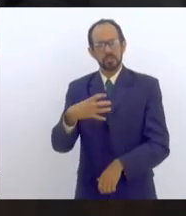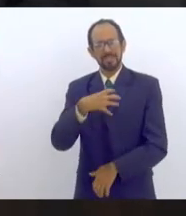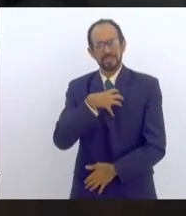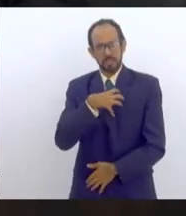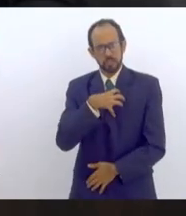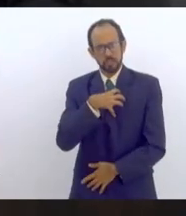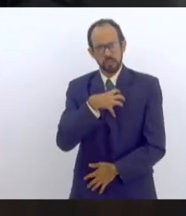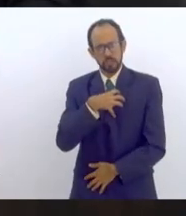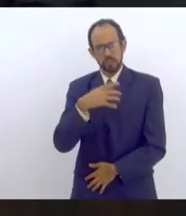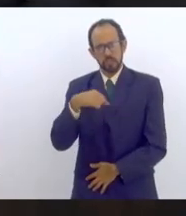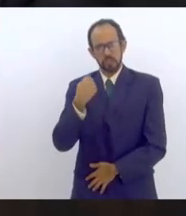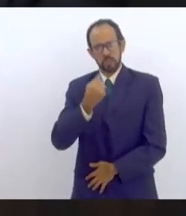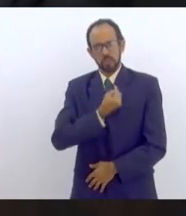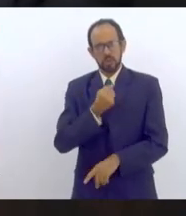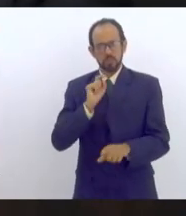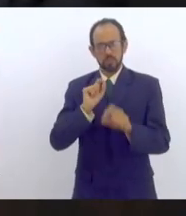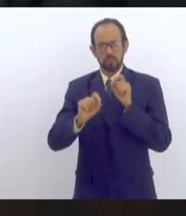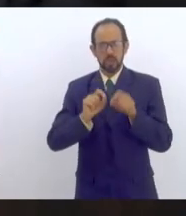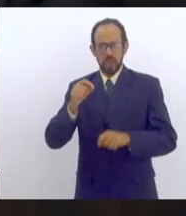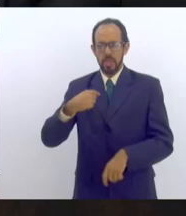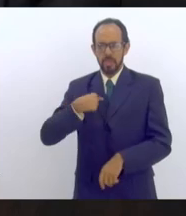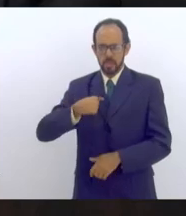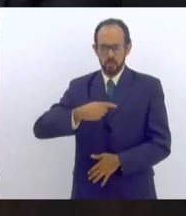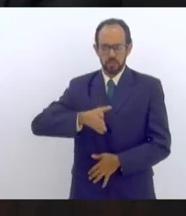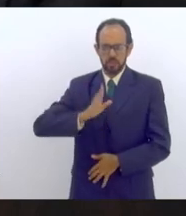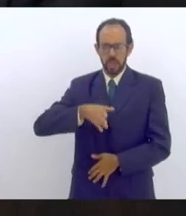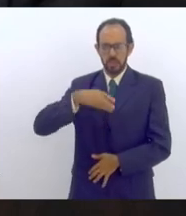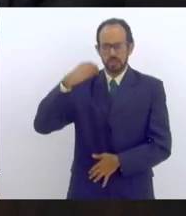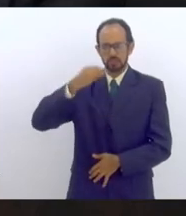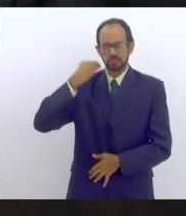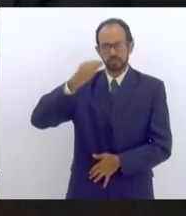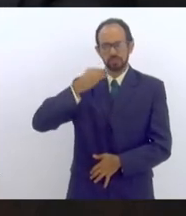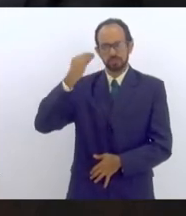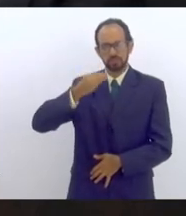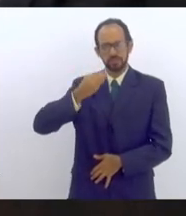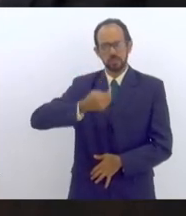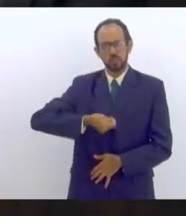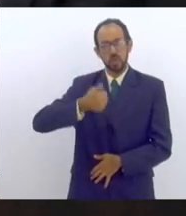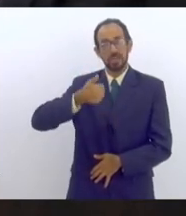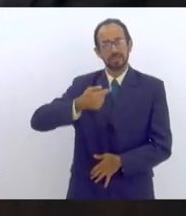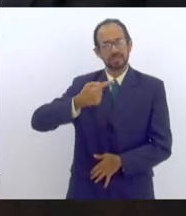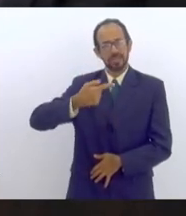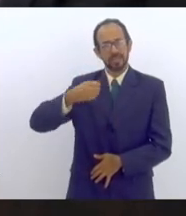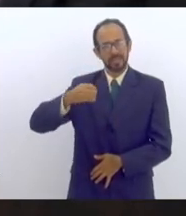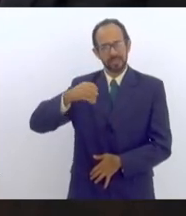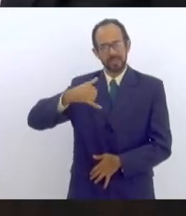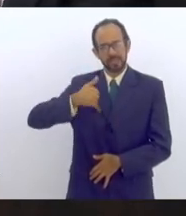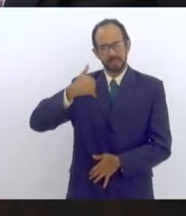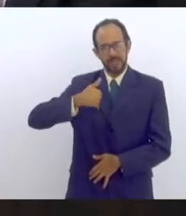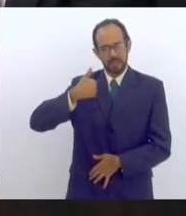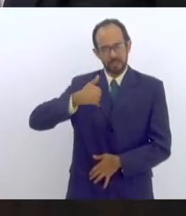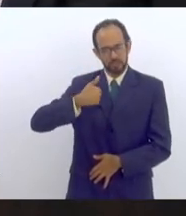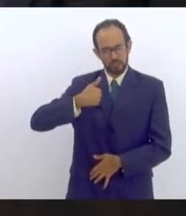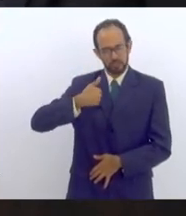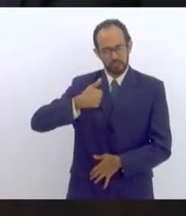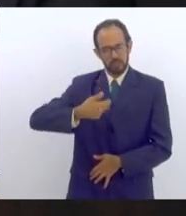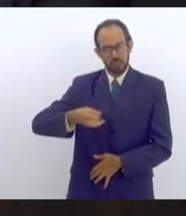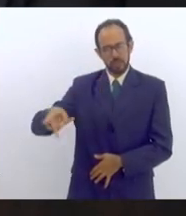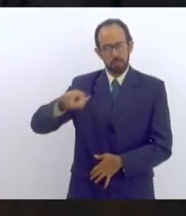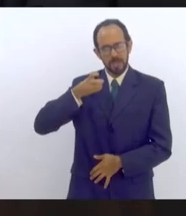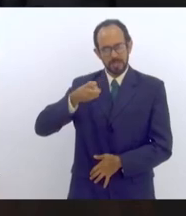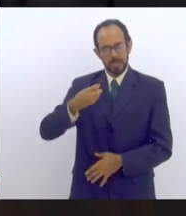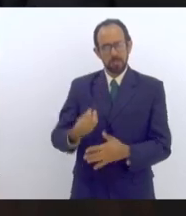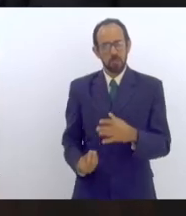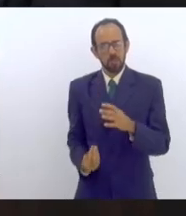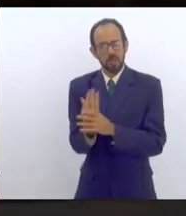Nós que somos, eu que já caminho já quase 70 anos, a gente percebe quando a afinidade